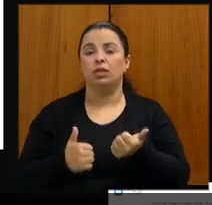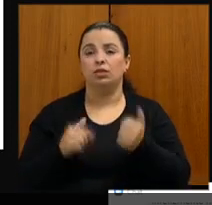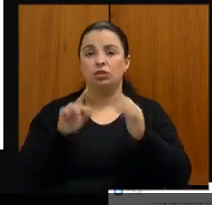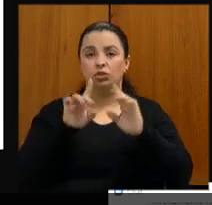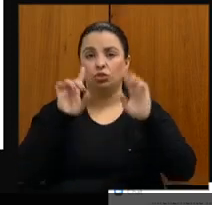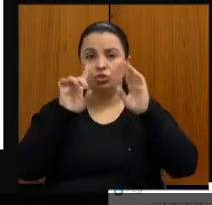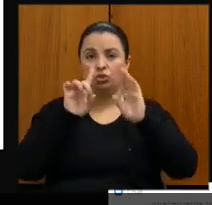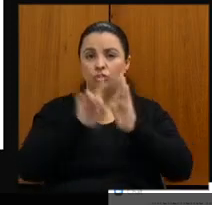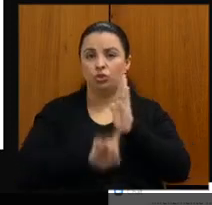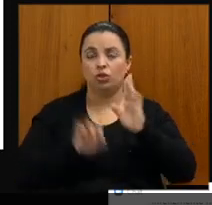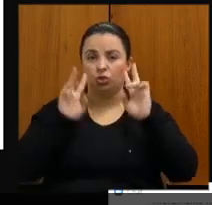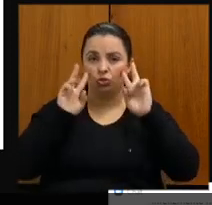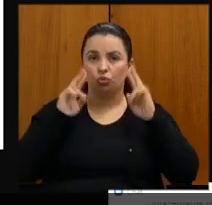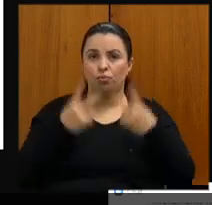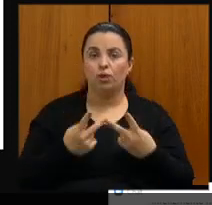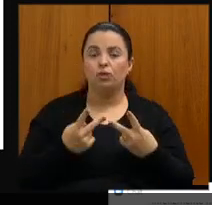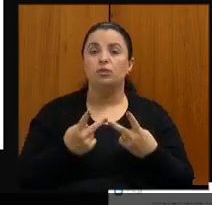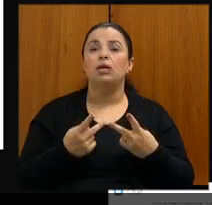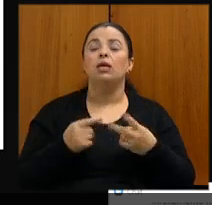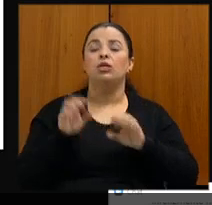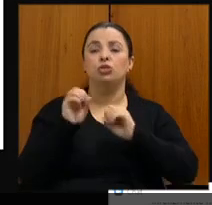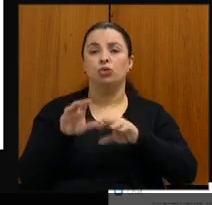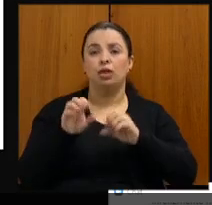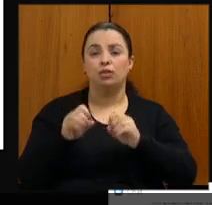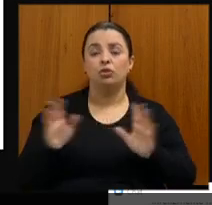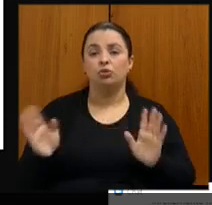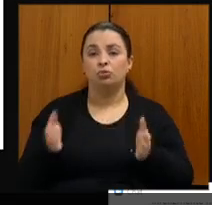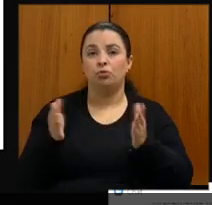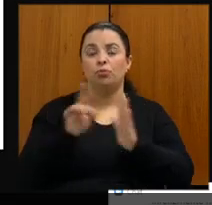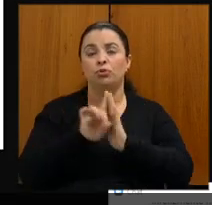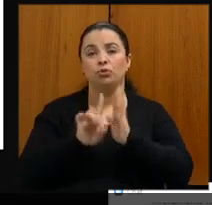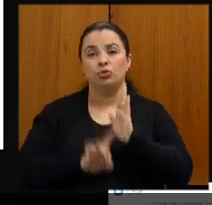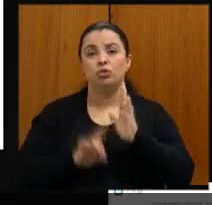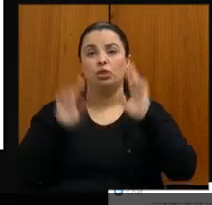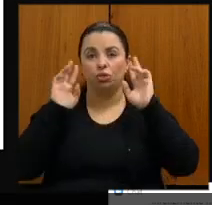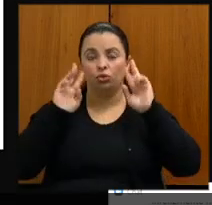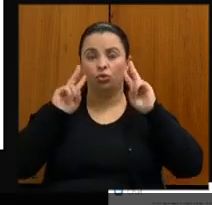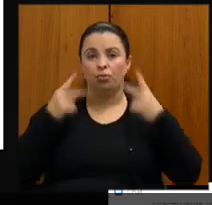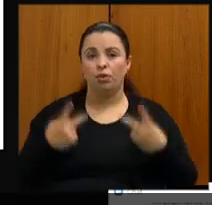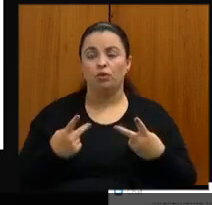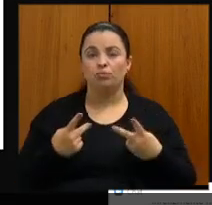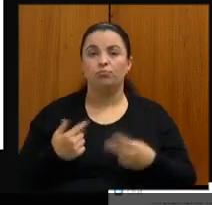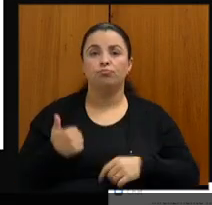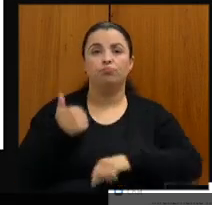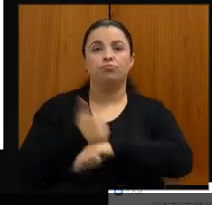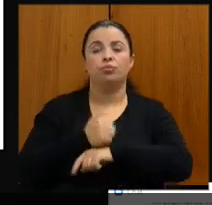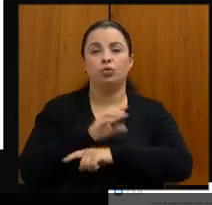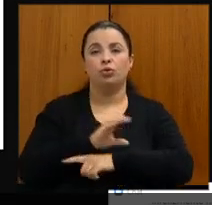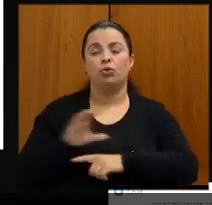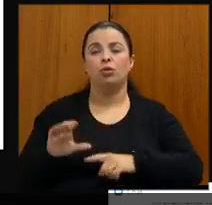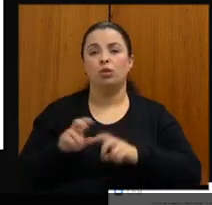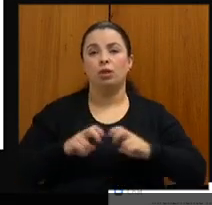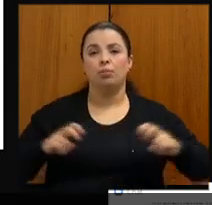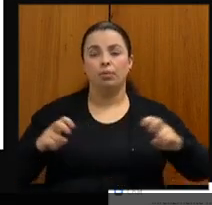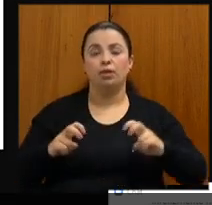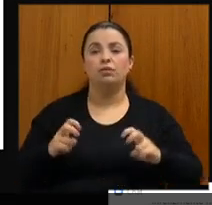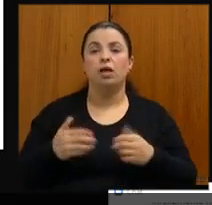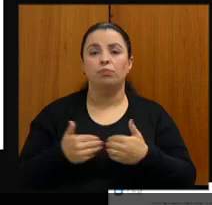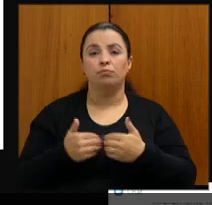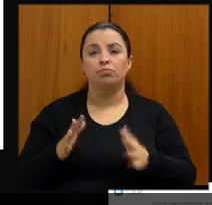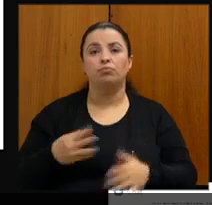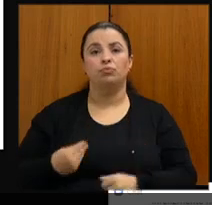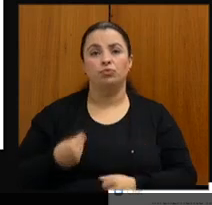políticas de educação e promoção dos Direitos Humanos assumiu a coordenação da mesa retomando o seu funcionamento